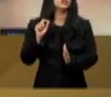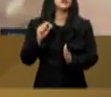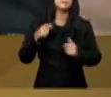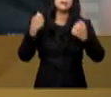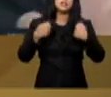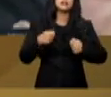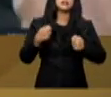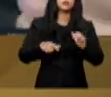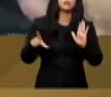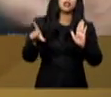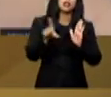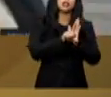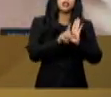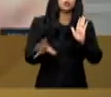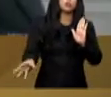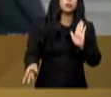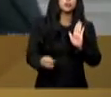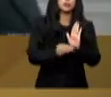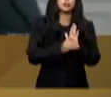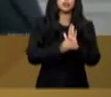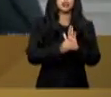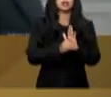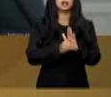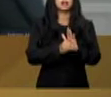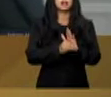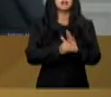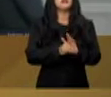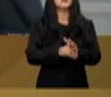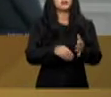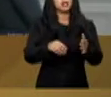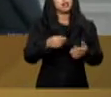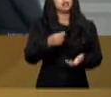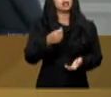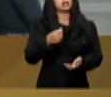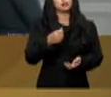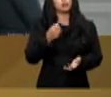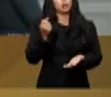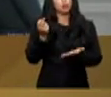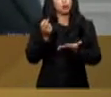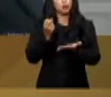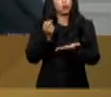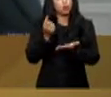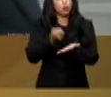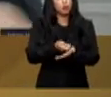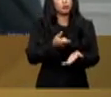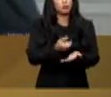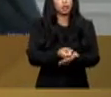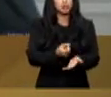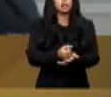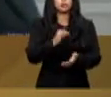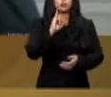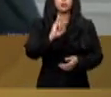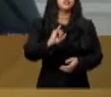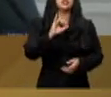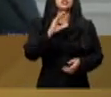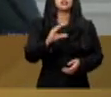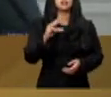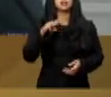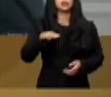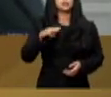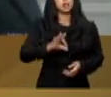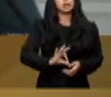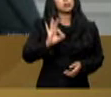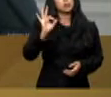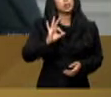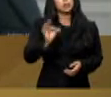uma nova lei complementar para regulamentar a cobrança desse diferencial de alíquota do ICMS. Exatamente é